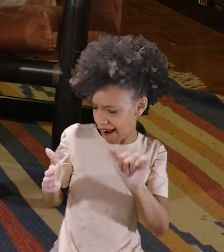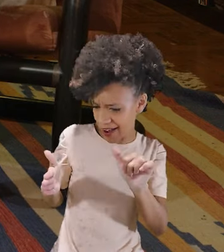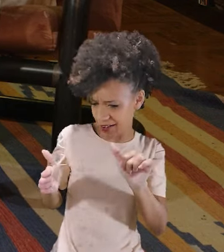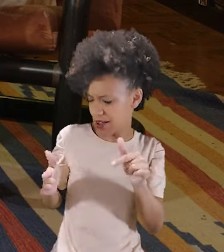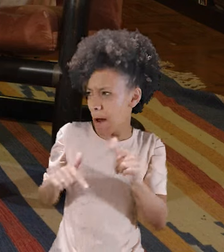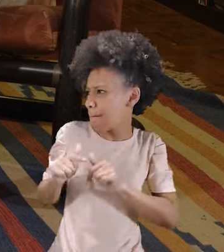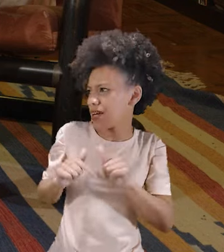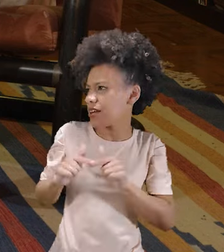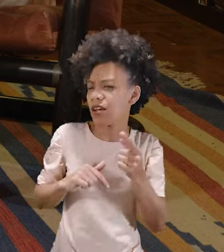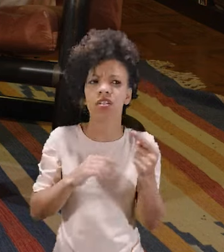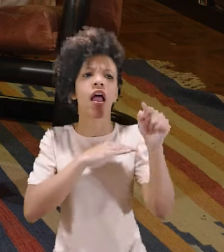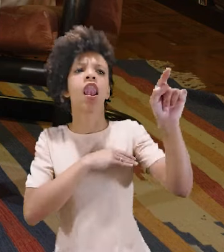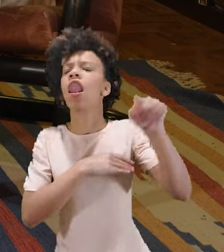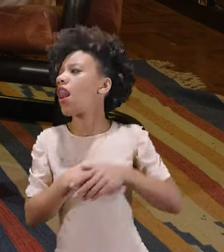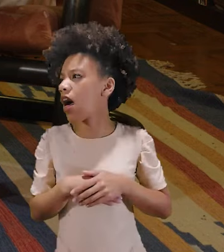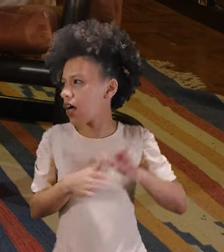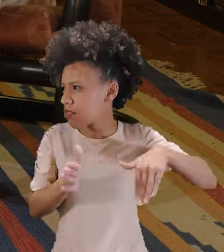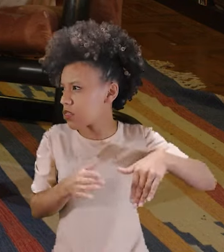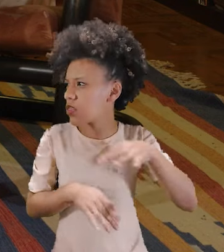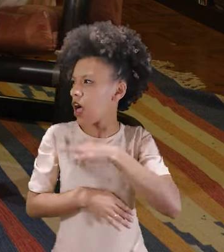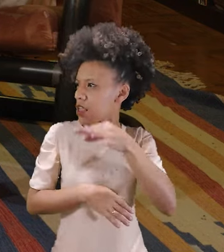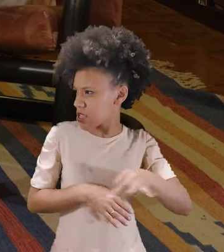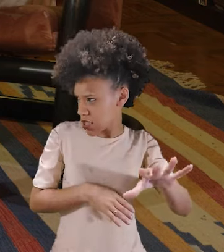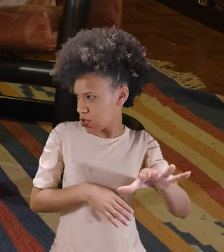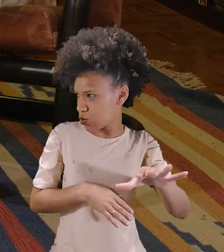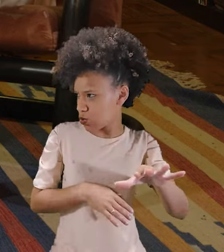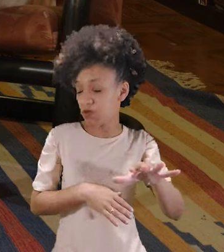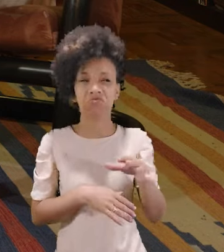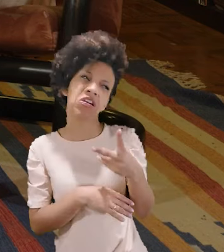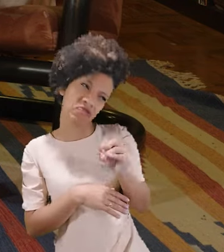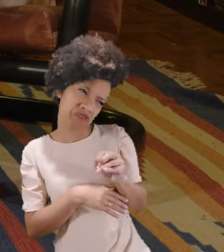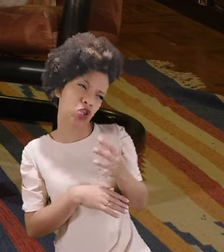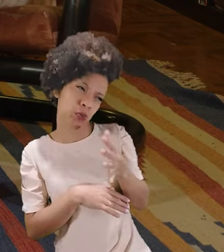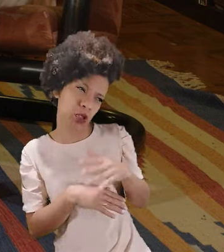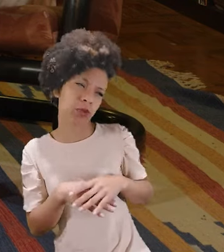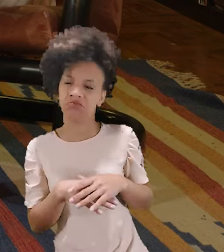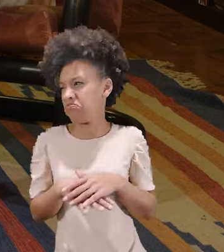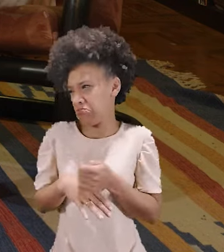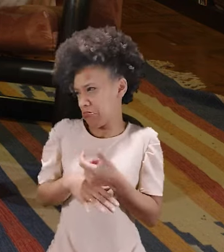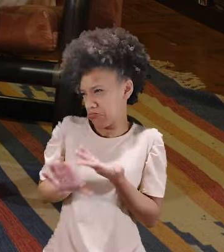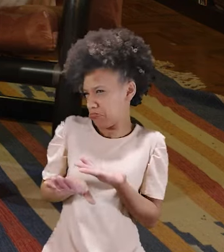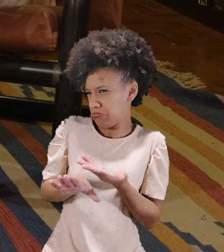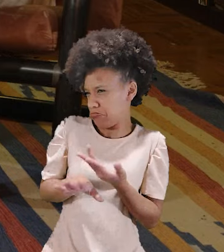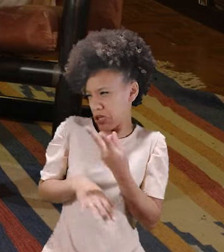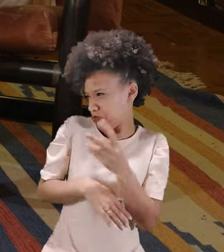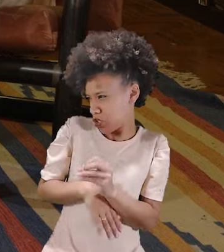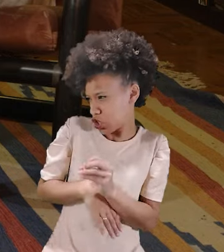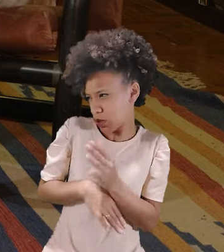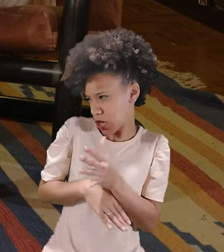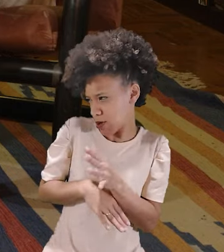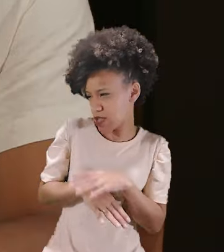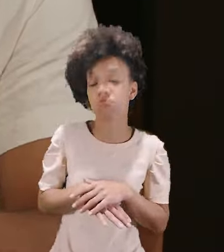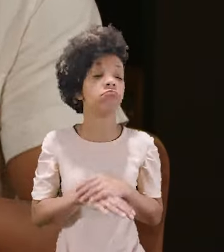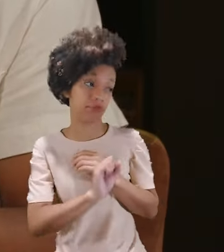para levar você lá material para o porto de Santos a vida 20 pessoas às vezes até mesmo o máximo seria uma umas